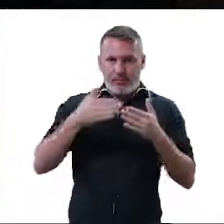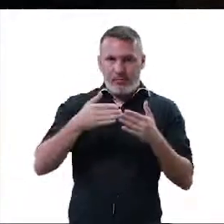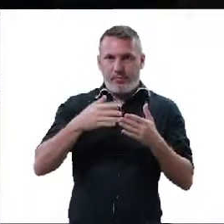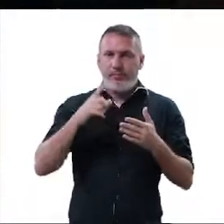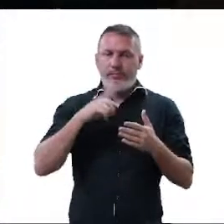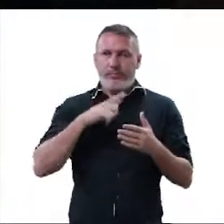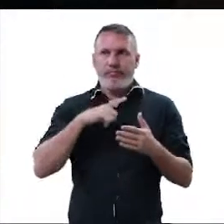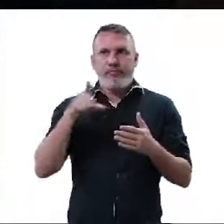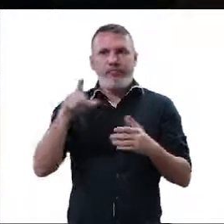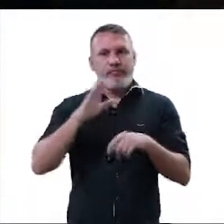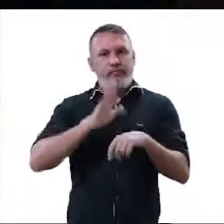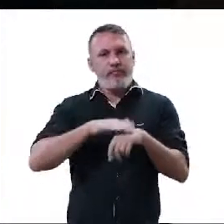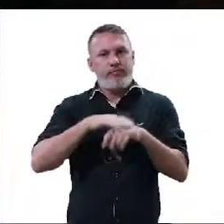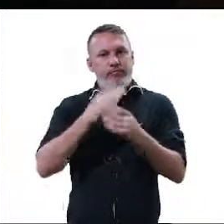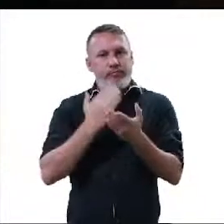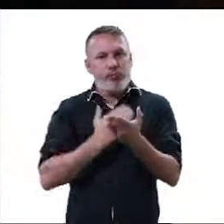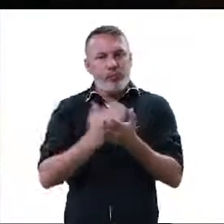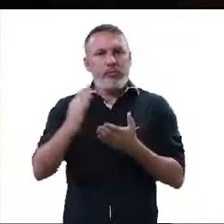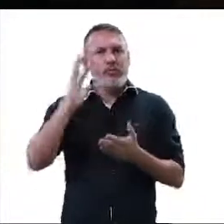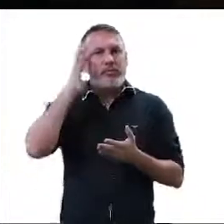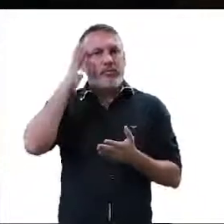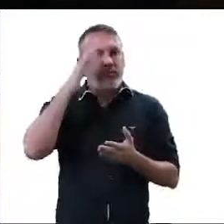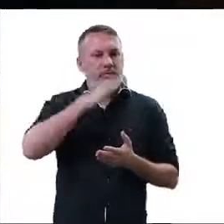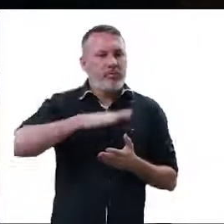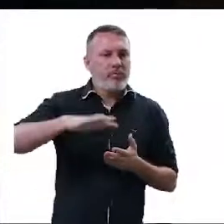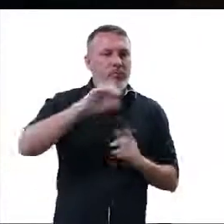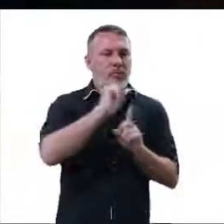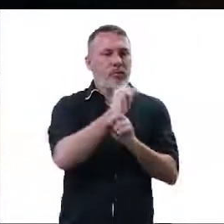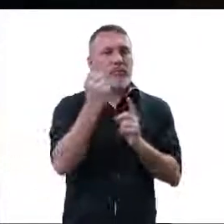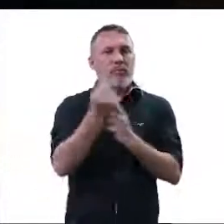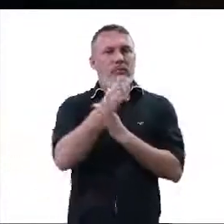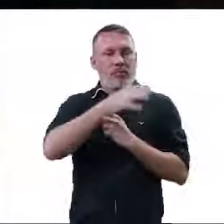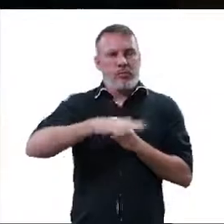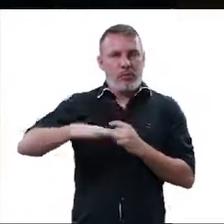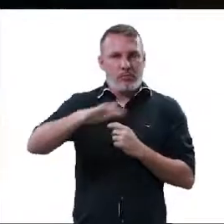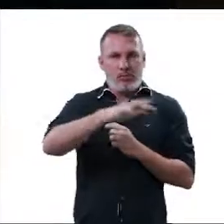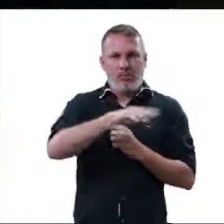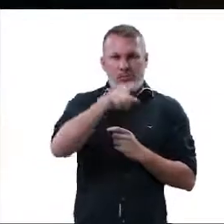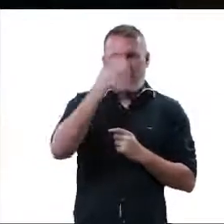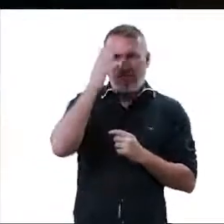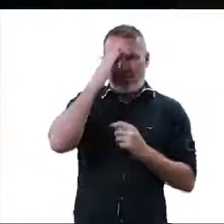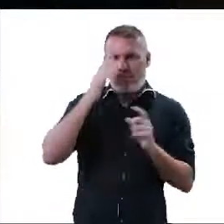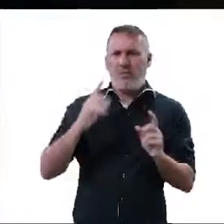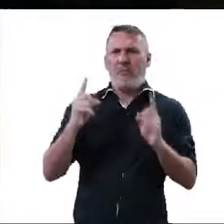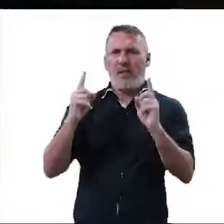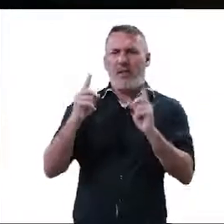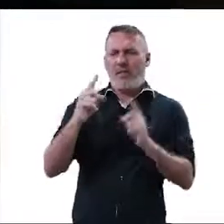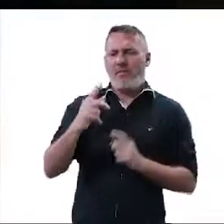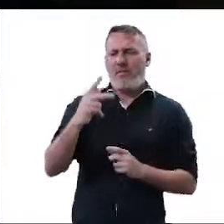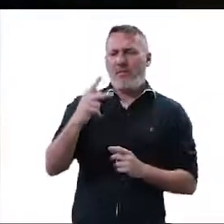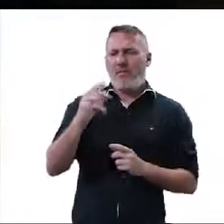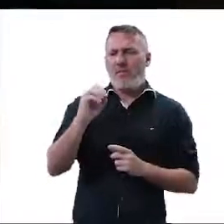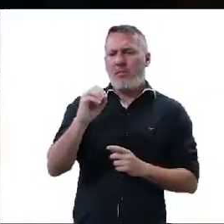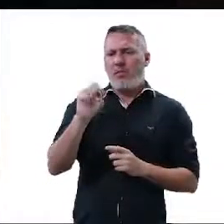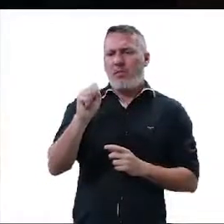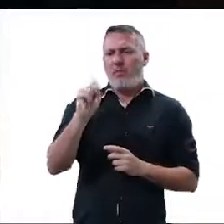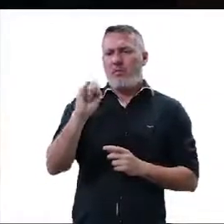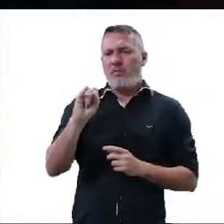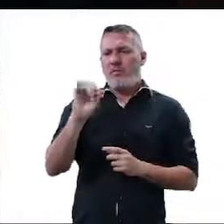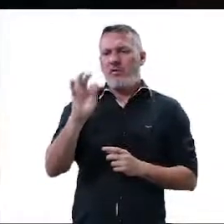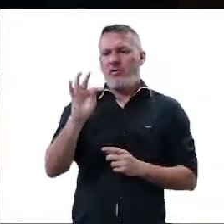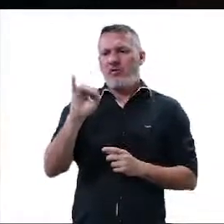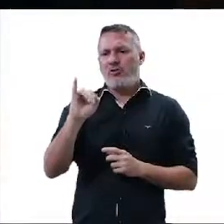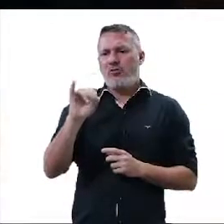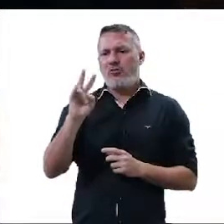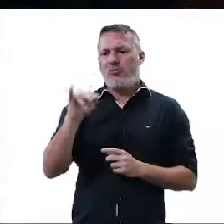digamos, anfitrião, nesse pensamento sociológico. Muita gente já deve ter ouvido falar de positivismo. O lema da bandeira brasileira é um